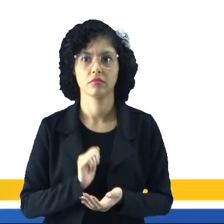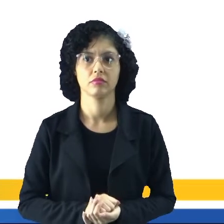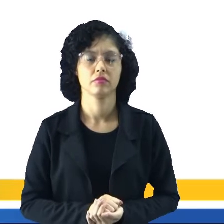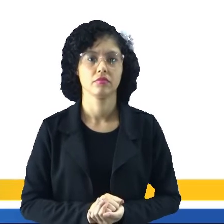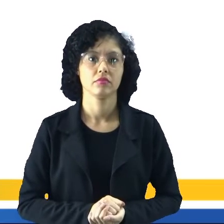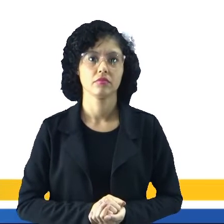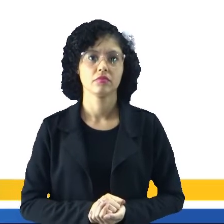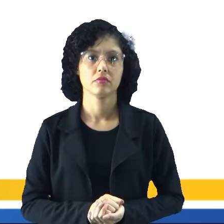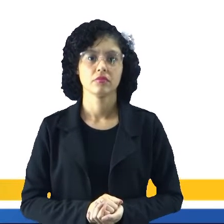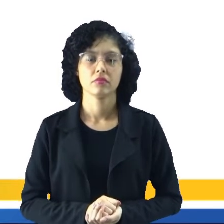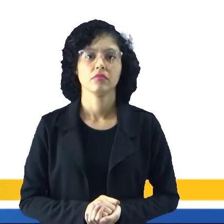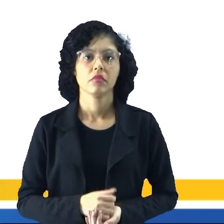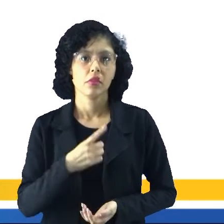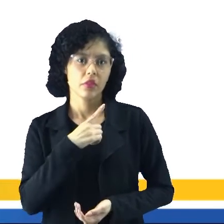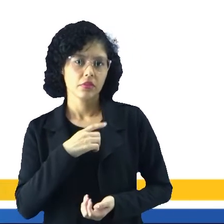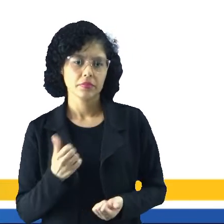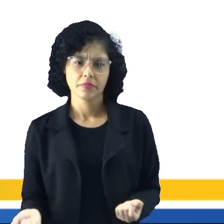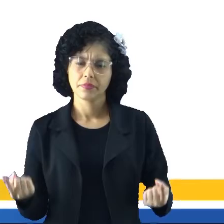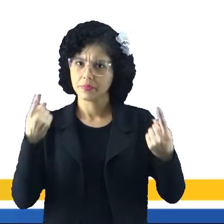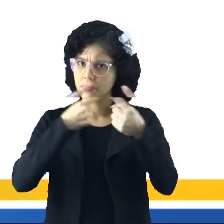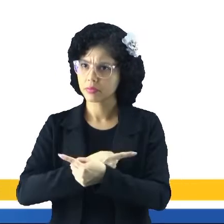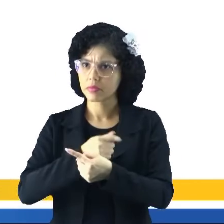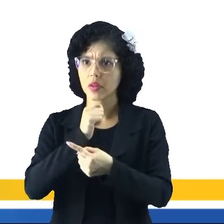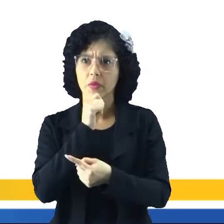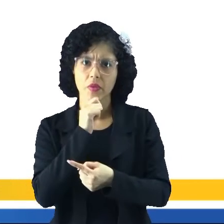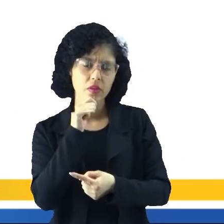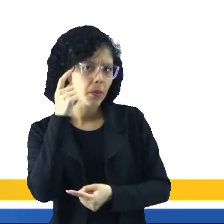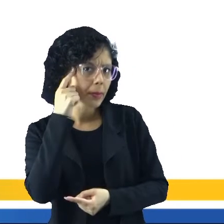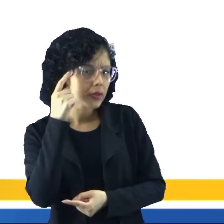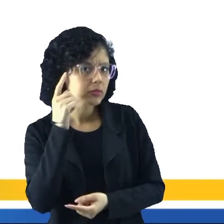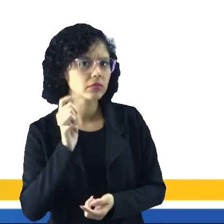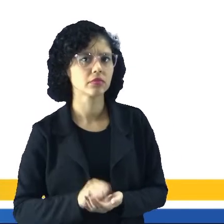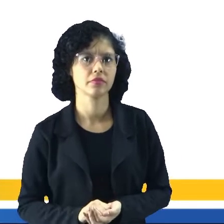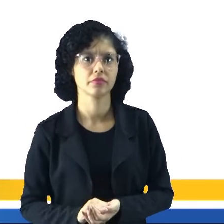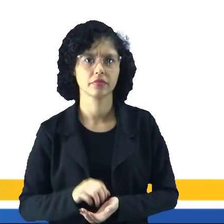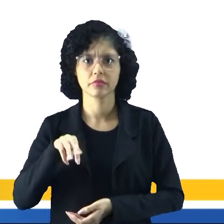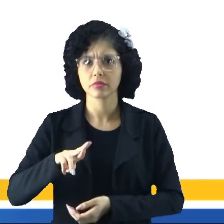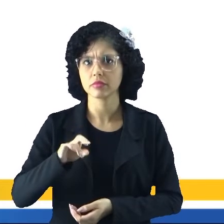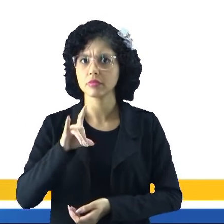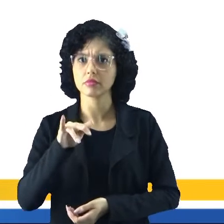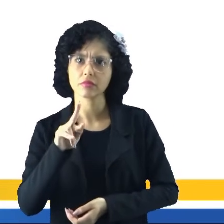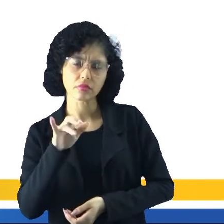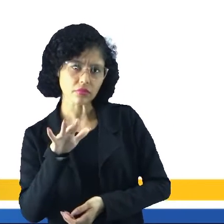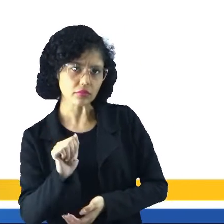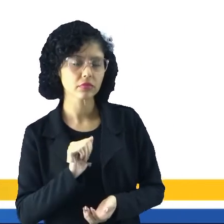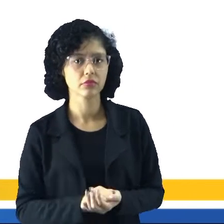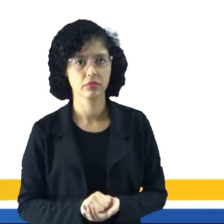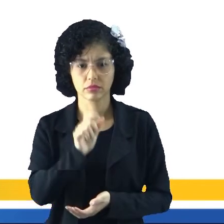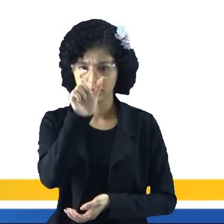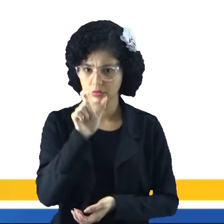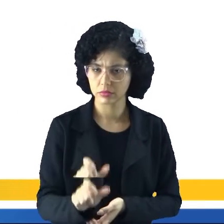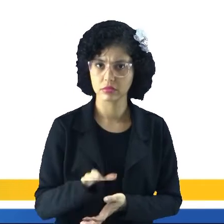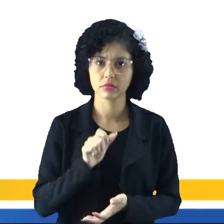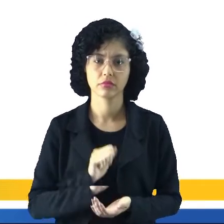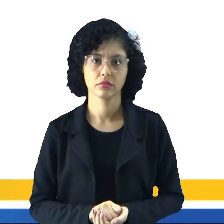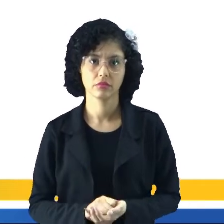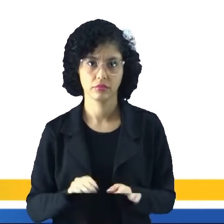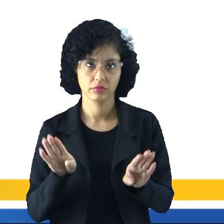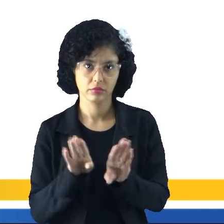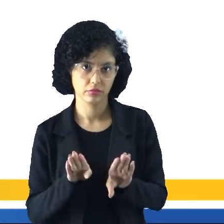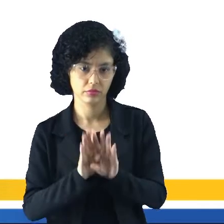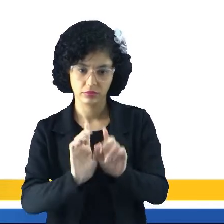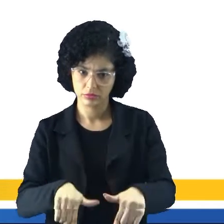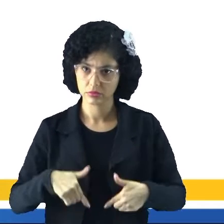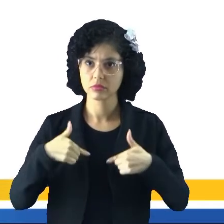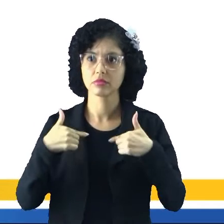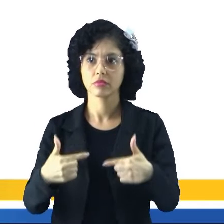Em oposição, né, a esse tipo de pensamento, nós temos a Mafalda, que é uma personagem de cunho feminista, né, defende